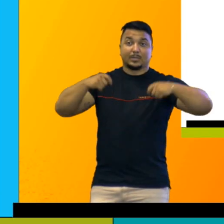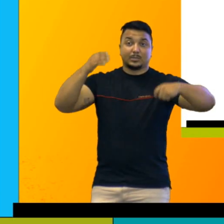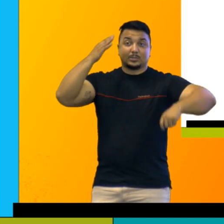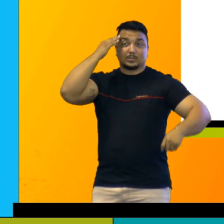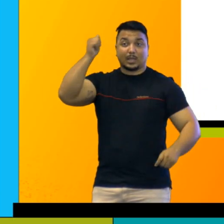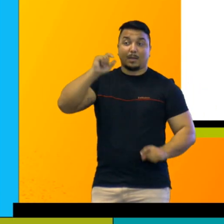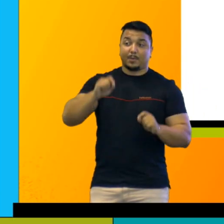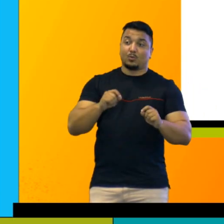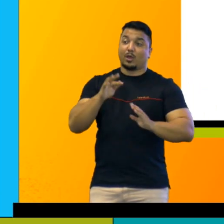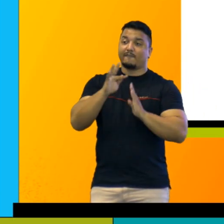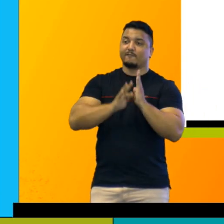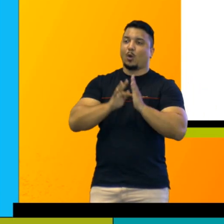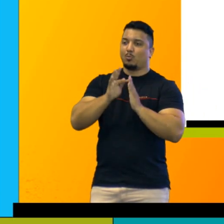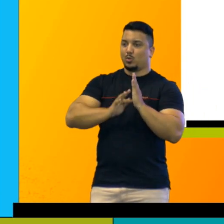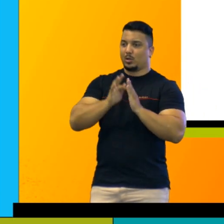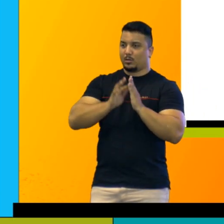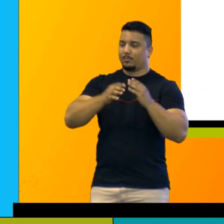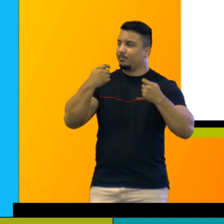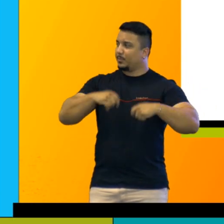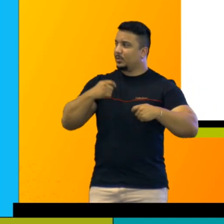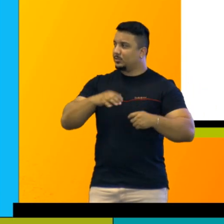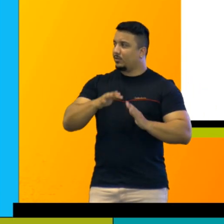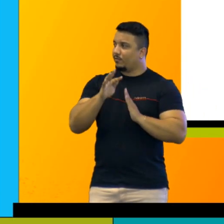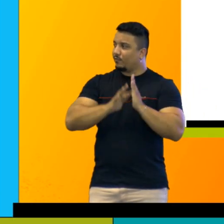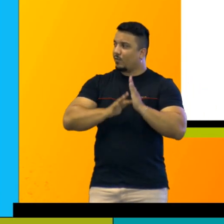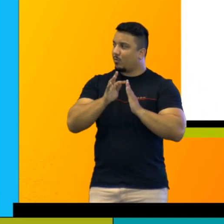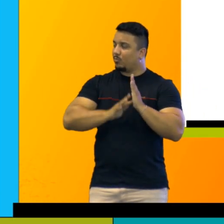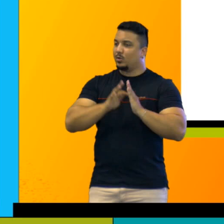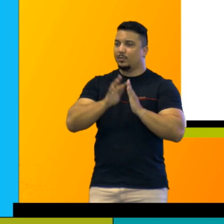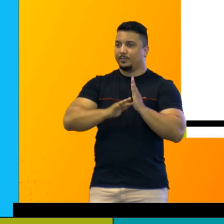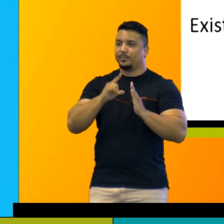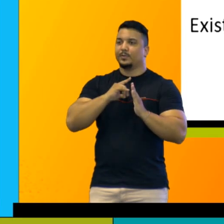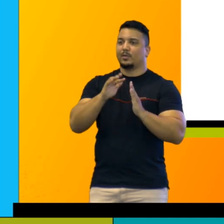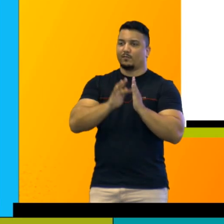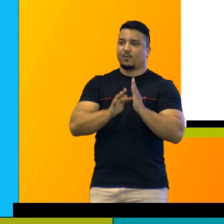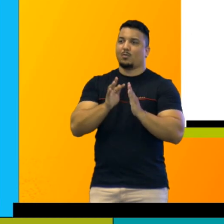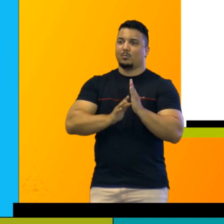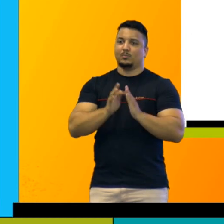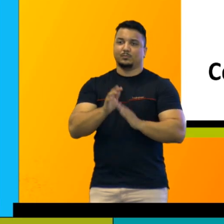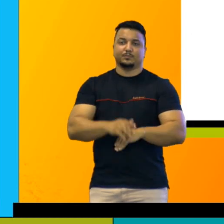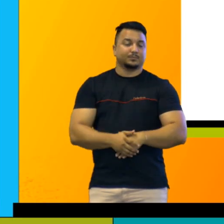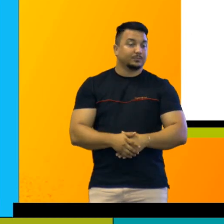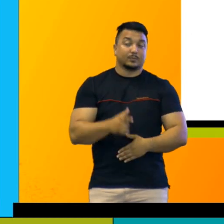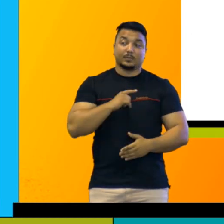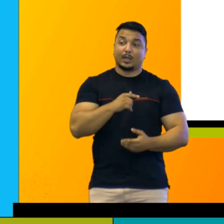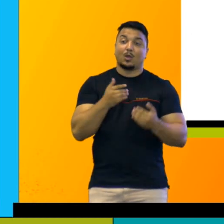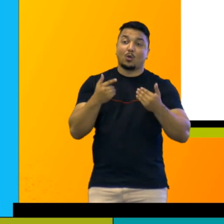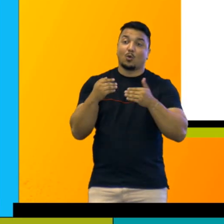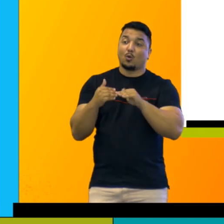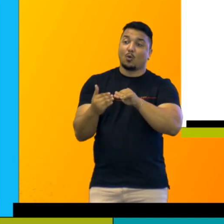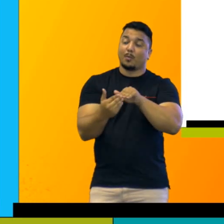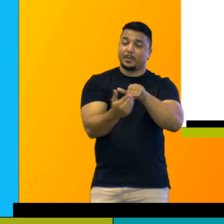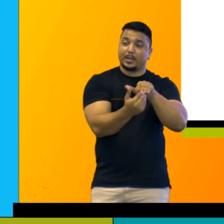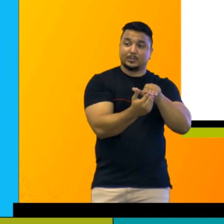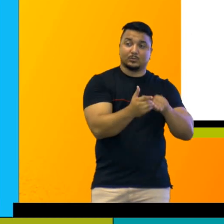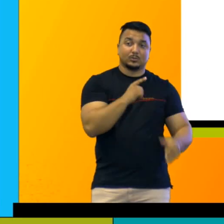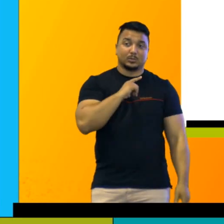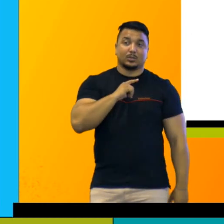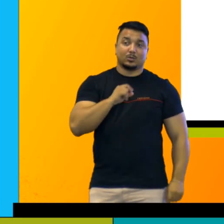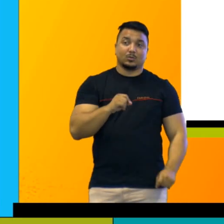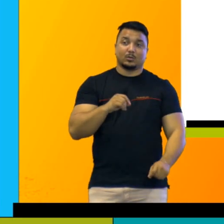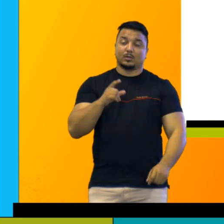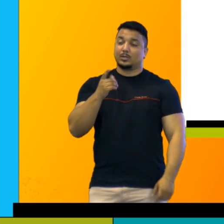saber, que é a fórmula. Tá certo? Tem uma fórmula para isso. Galera, a combinação